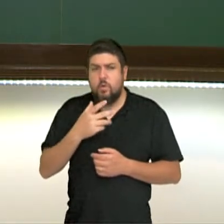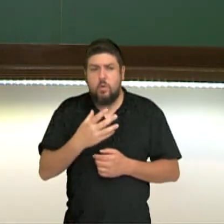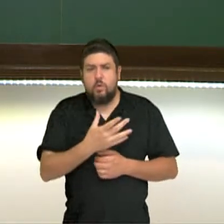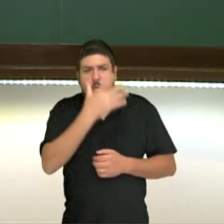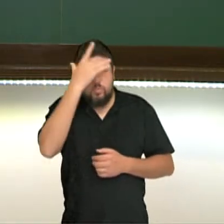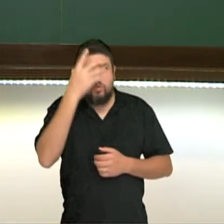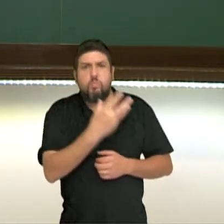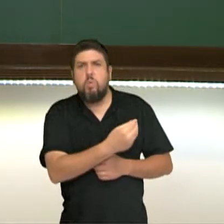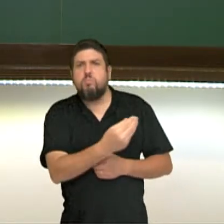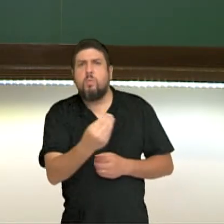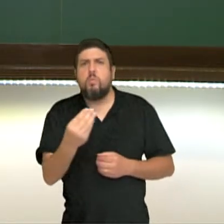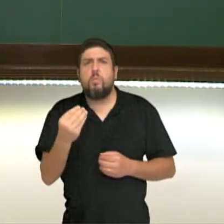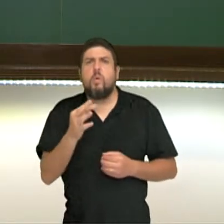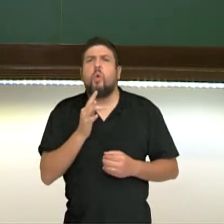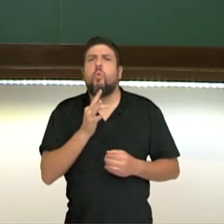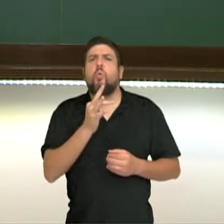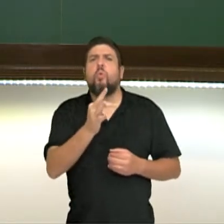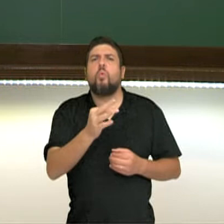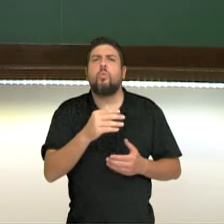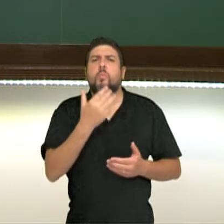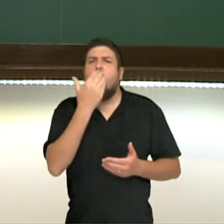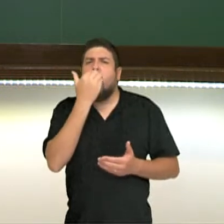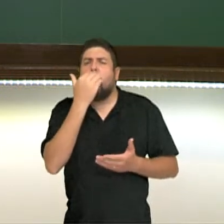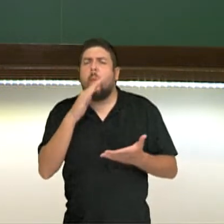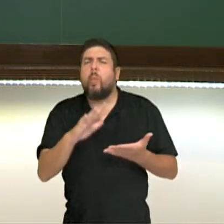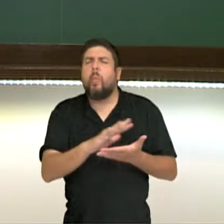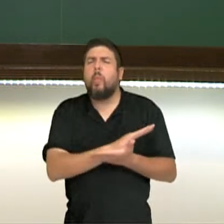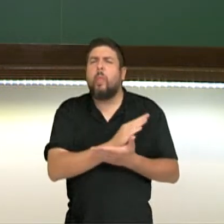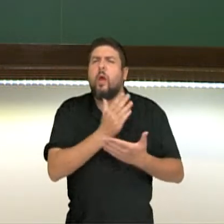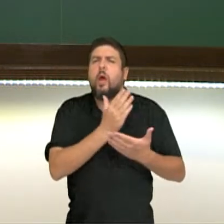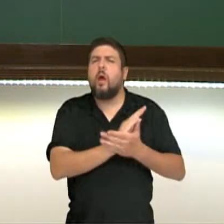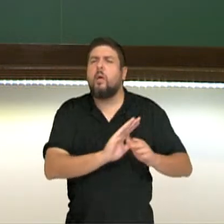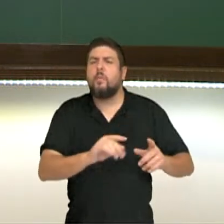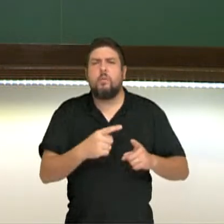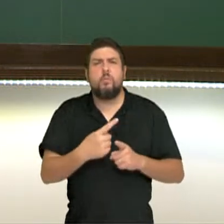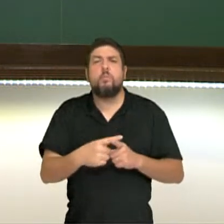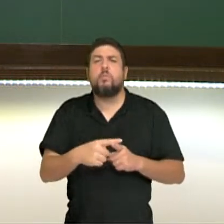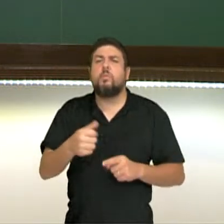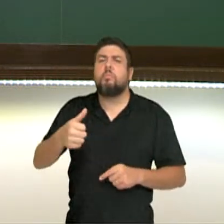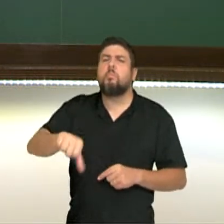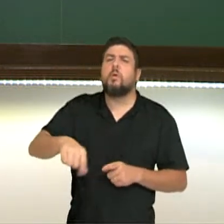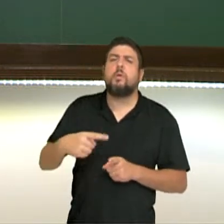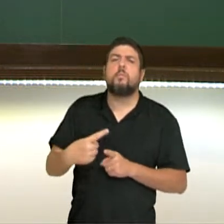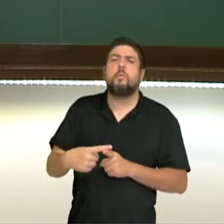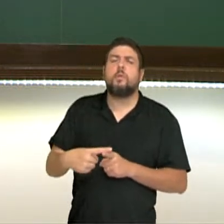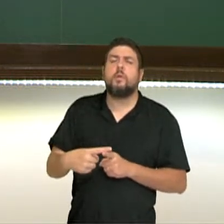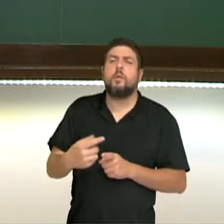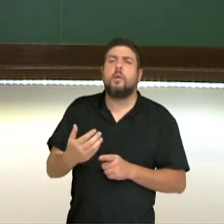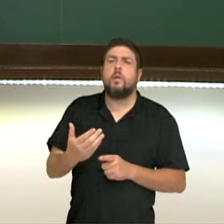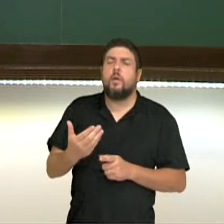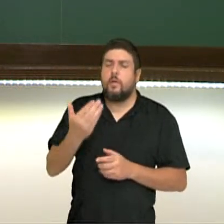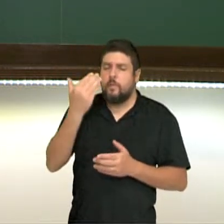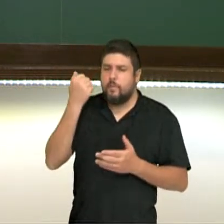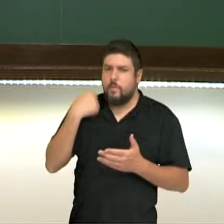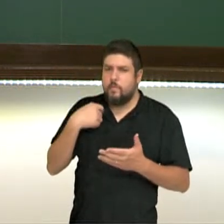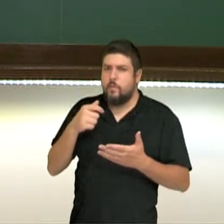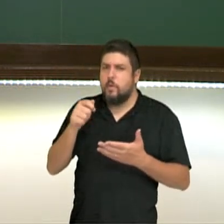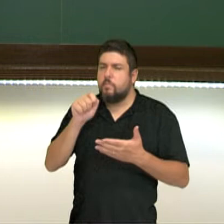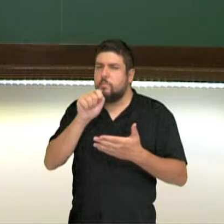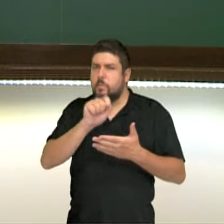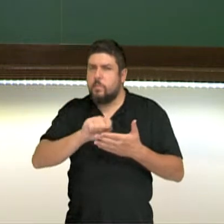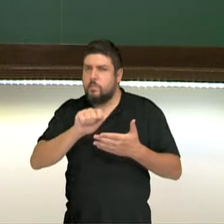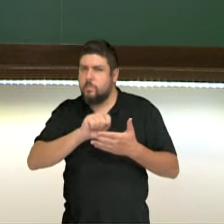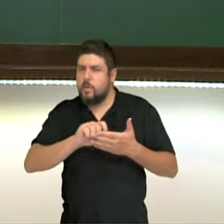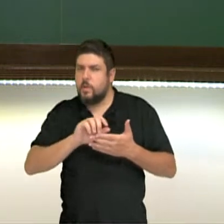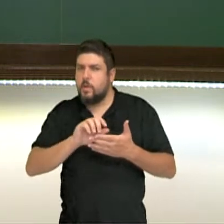pouca comida então já que sala que acabar comida e funcionou vamos aí vamos dar uma analisada